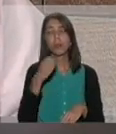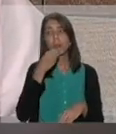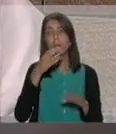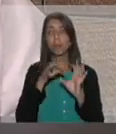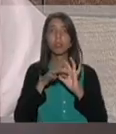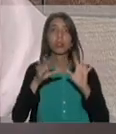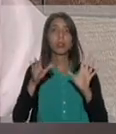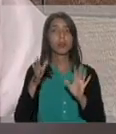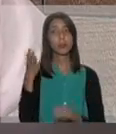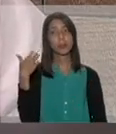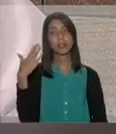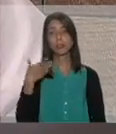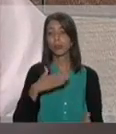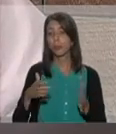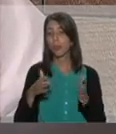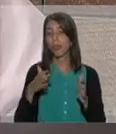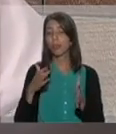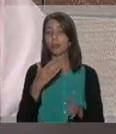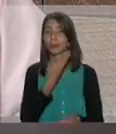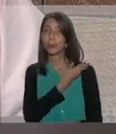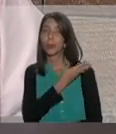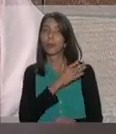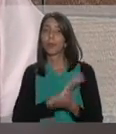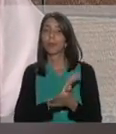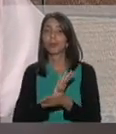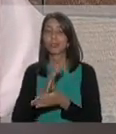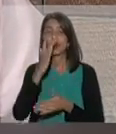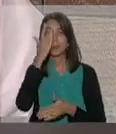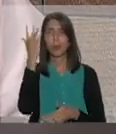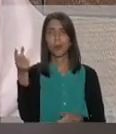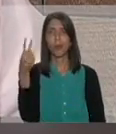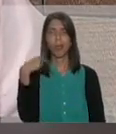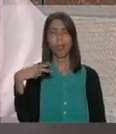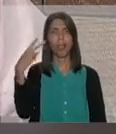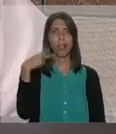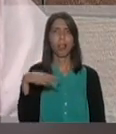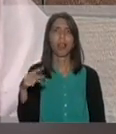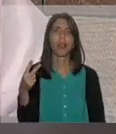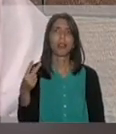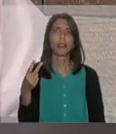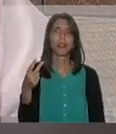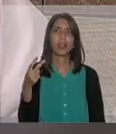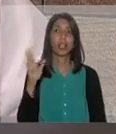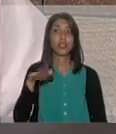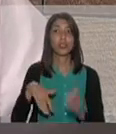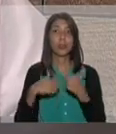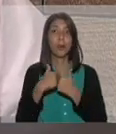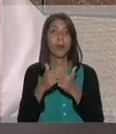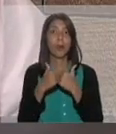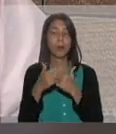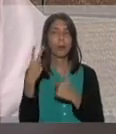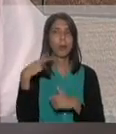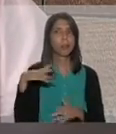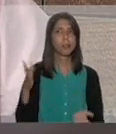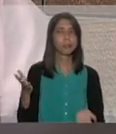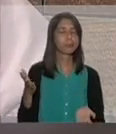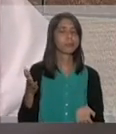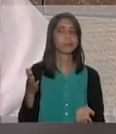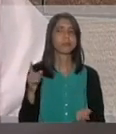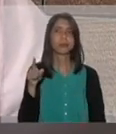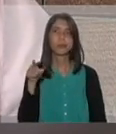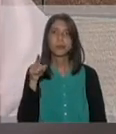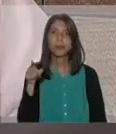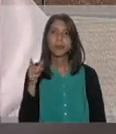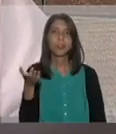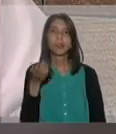rua, tudo bem. Felizmente, essa liberdade que eu não tive no período que havia muito preconceito. Muita gente, por exemplo, olhava para mim, no ônibus, eu estava no ônibus,